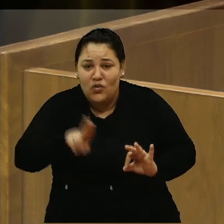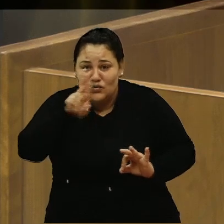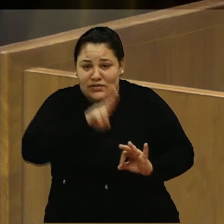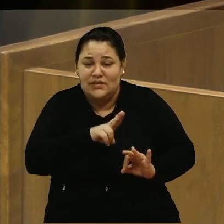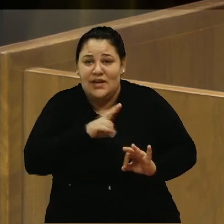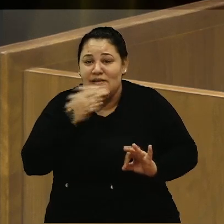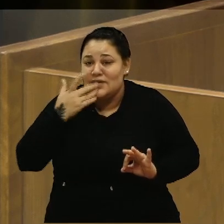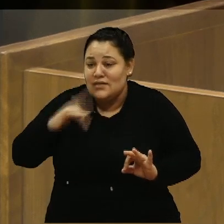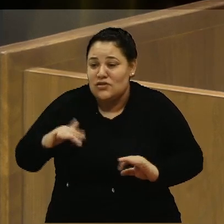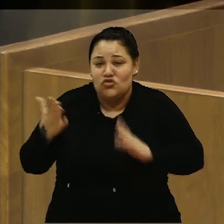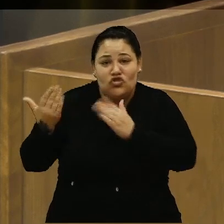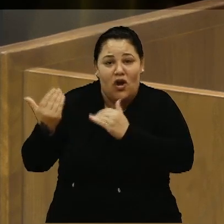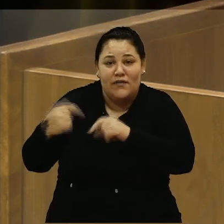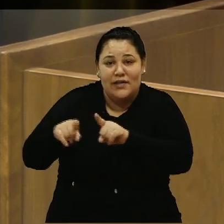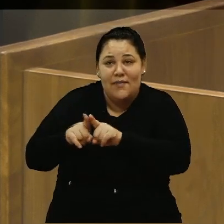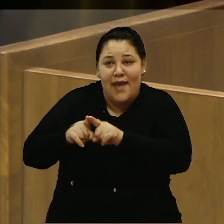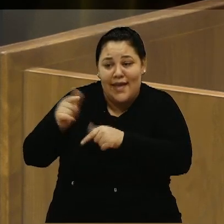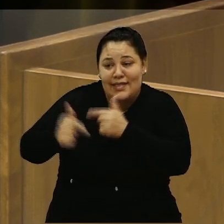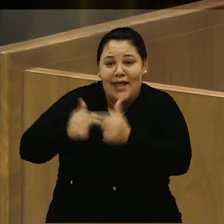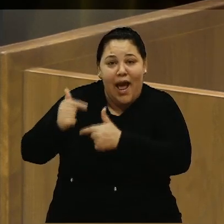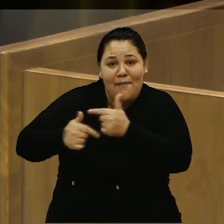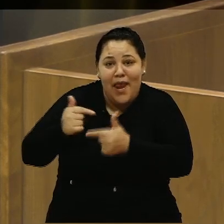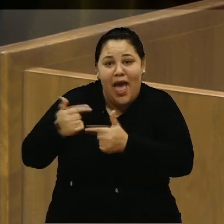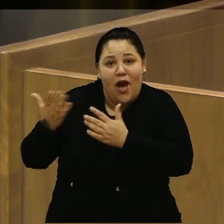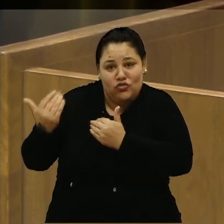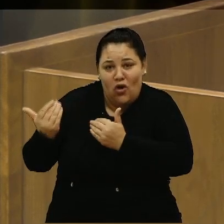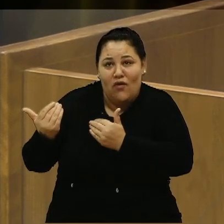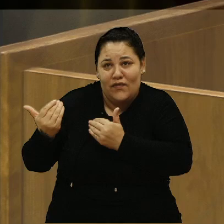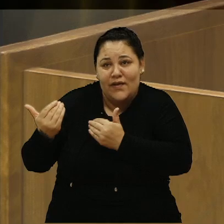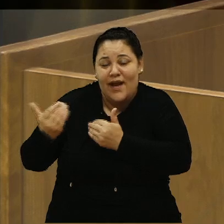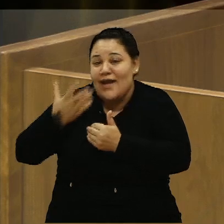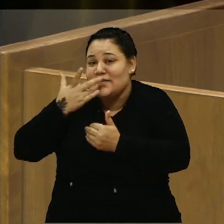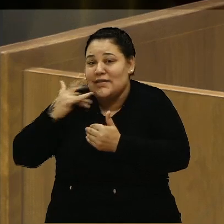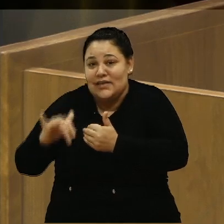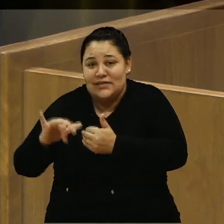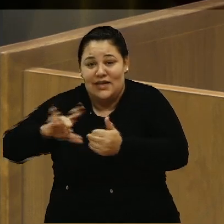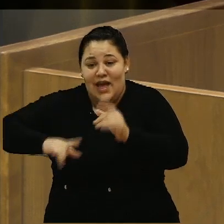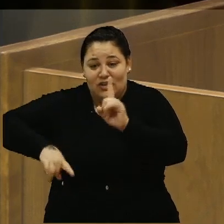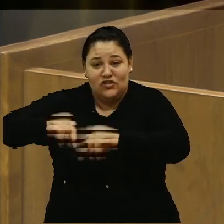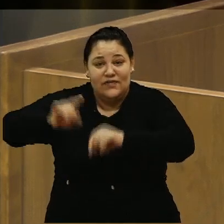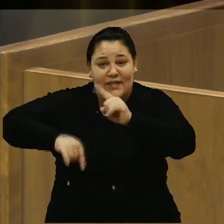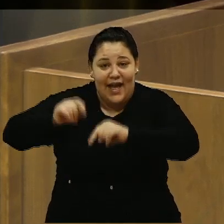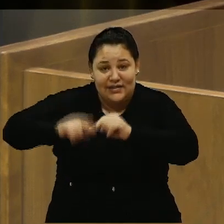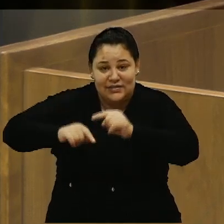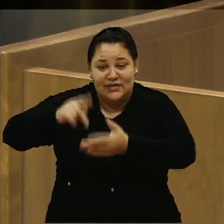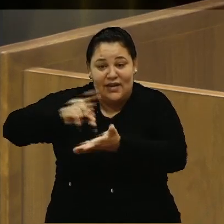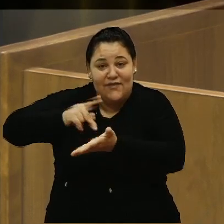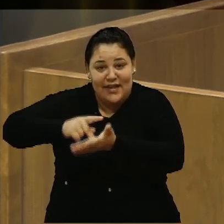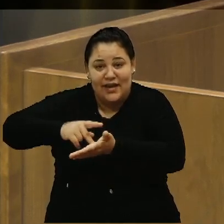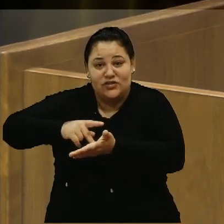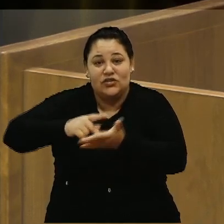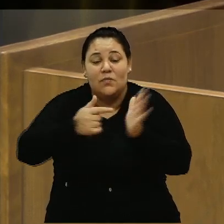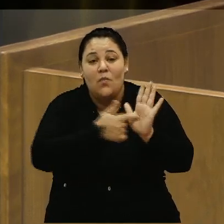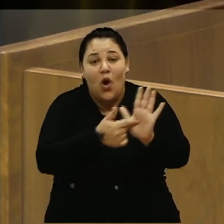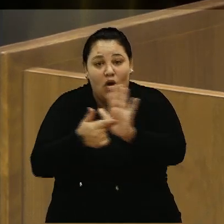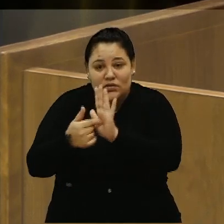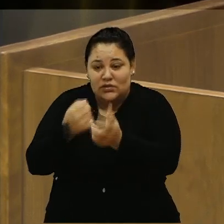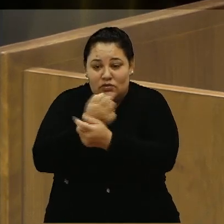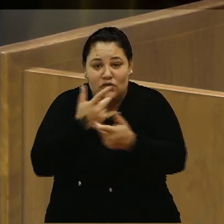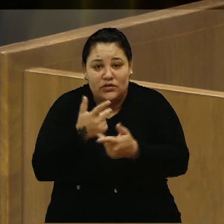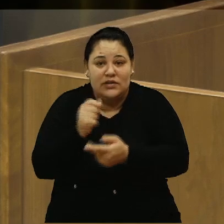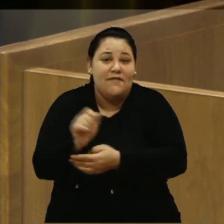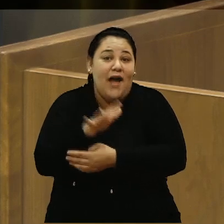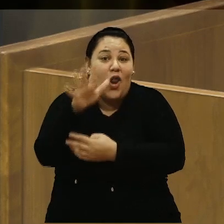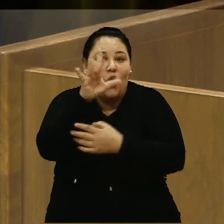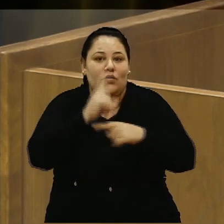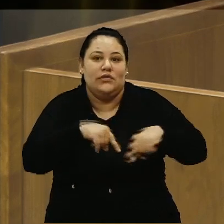crianças e adolescentes, né? Trabalharmos os jovens, as crianças, com atividades que, de fato, tragam coisas de